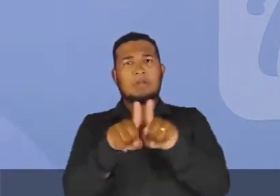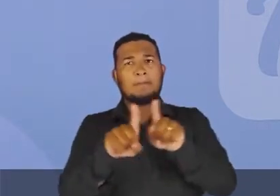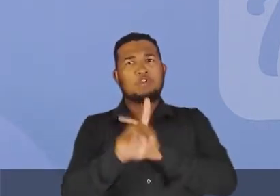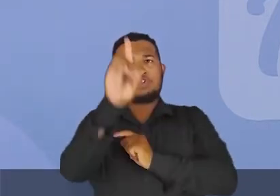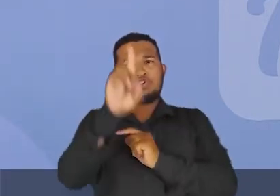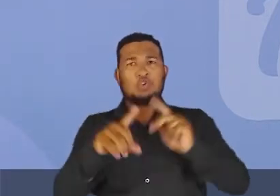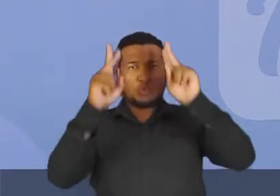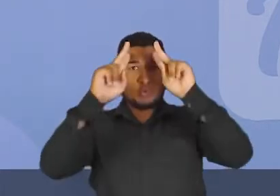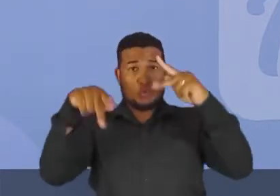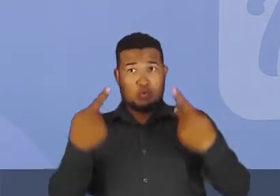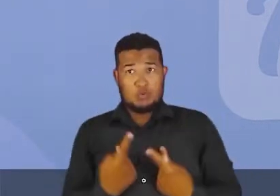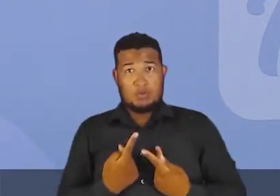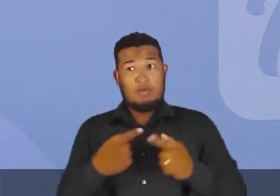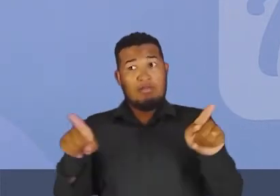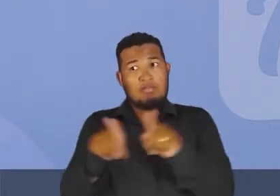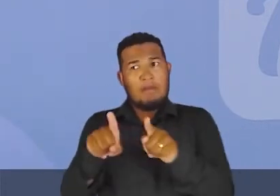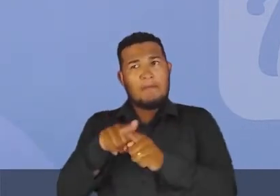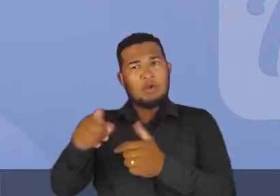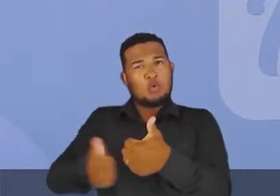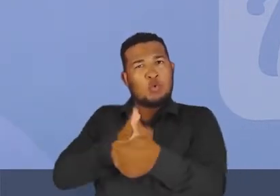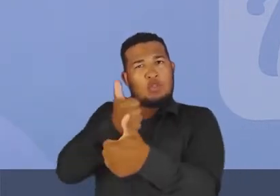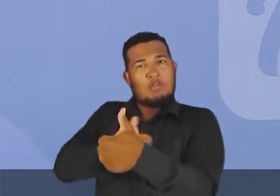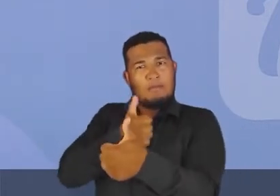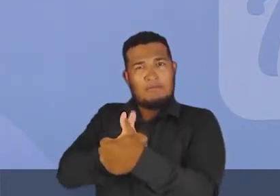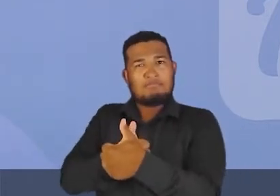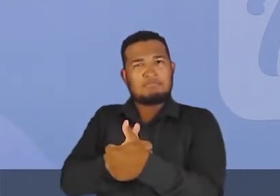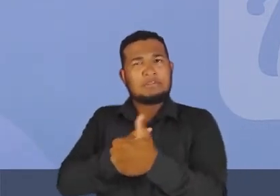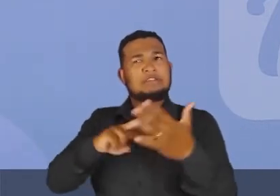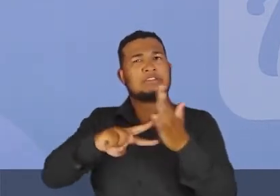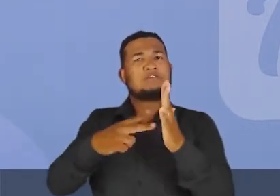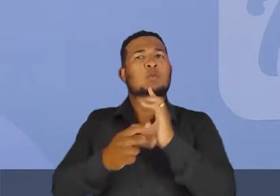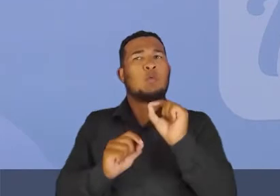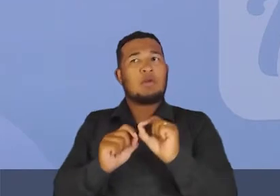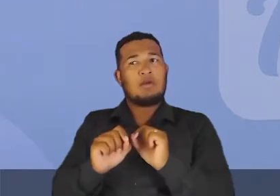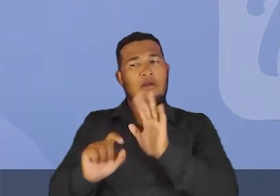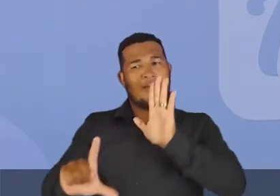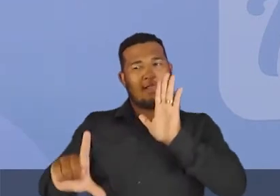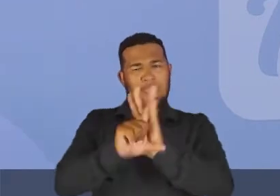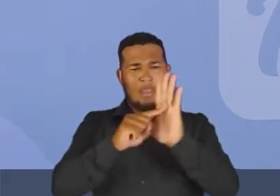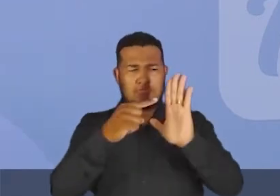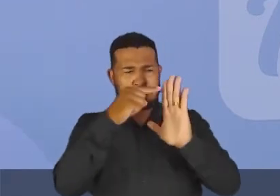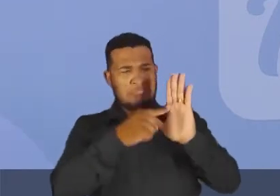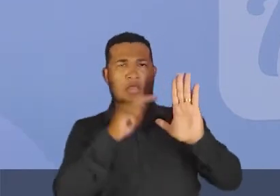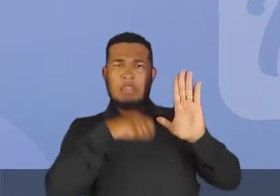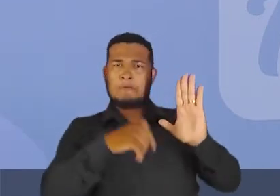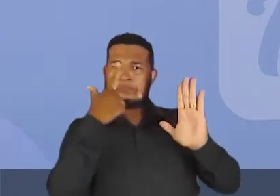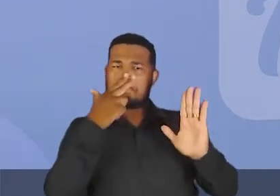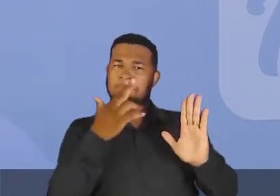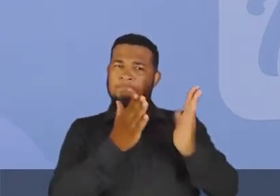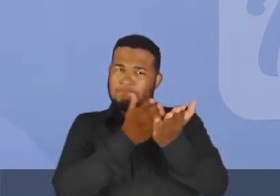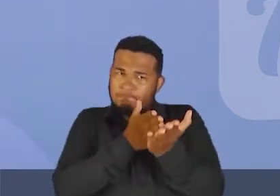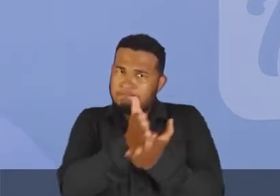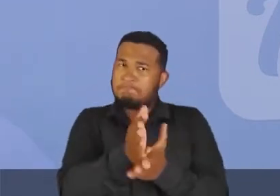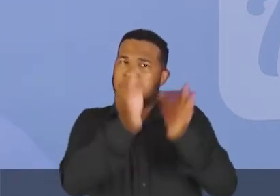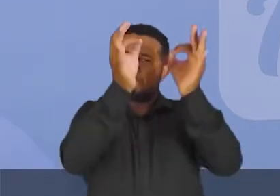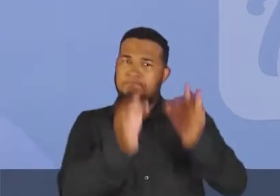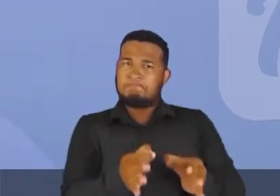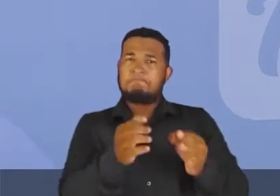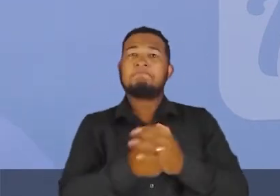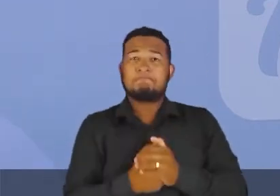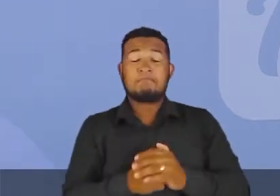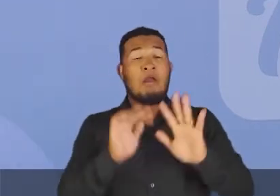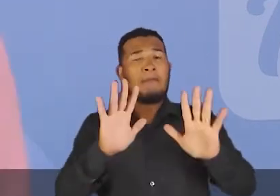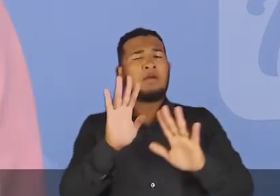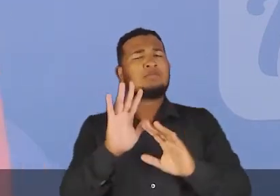esses tribunais internacionais fizeram com que as nossas leis se tornassem mais duras nesses casos. Mas